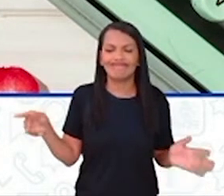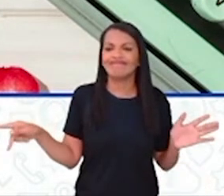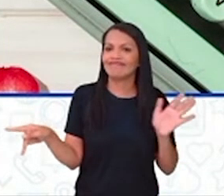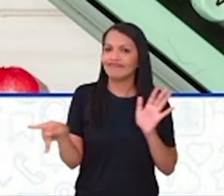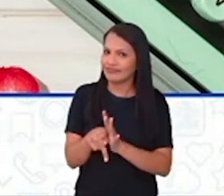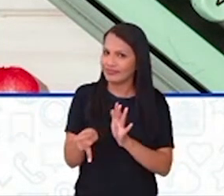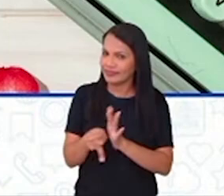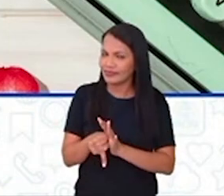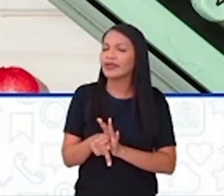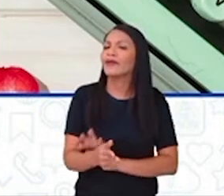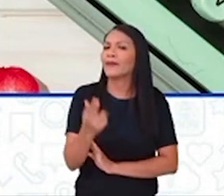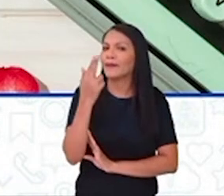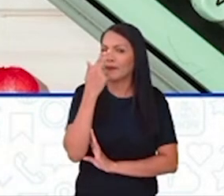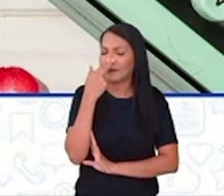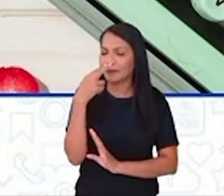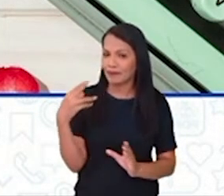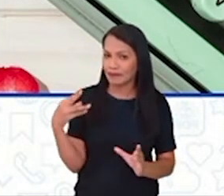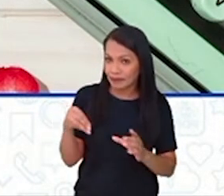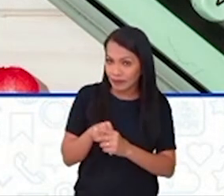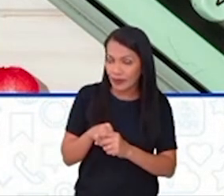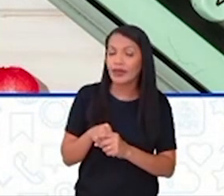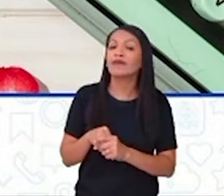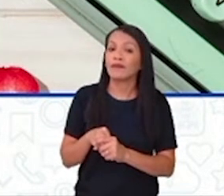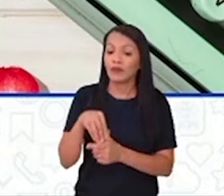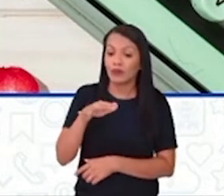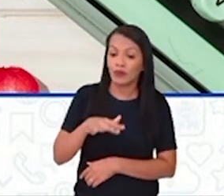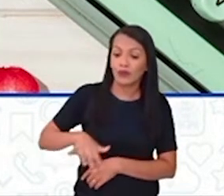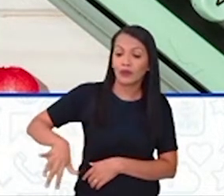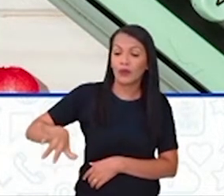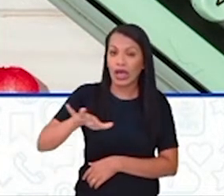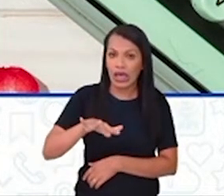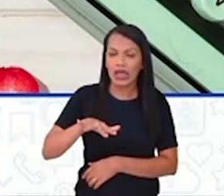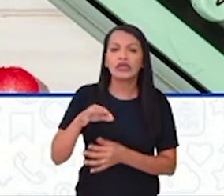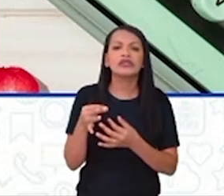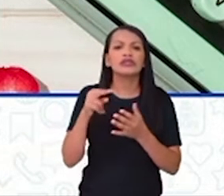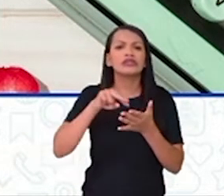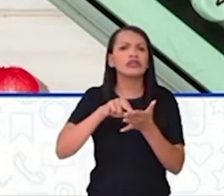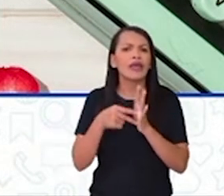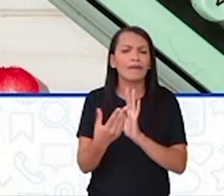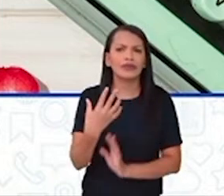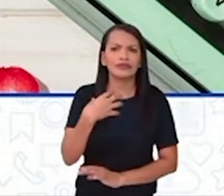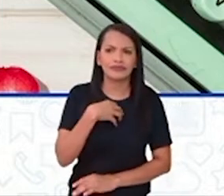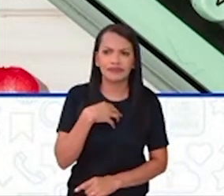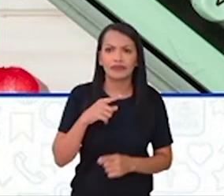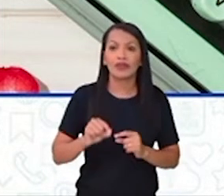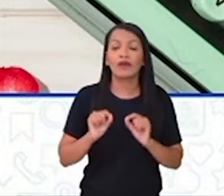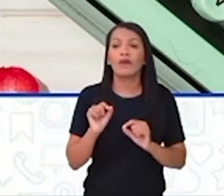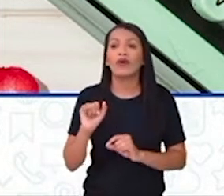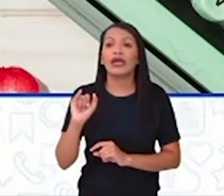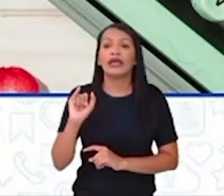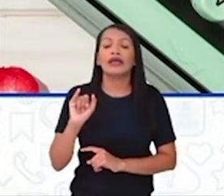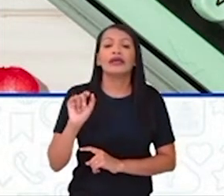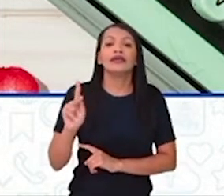campo semântico recebe o nome de hipônimo. Hipo é sempre menorzinho, hiper é sempre mais